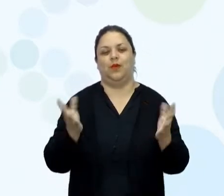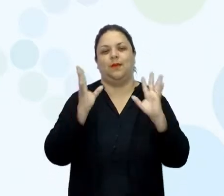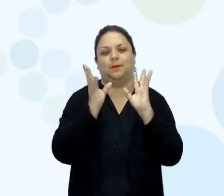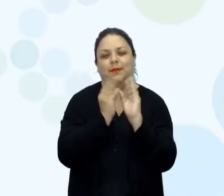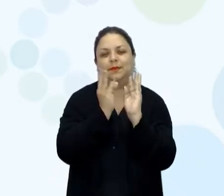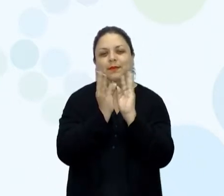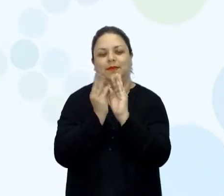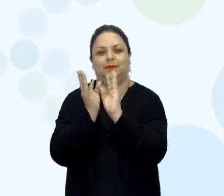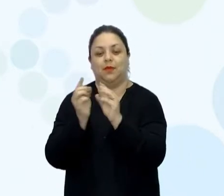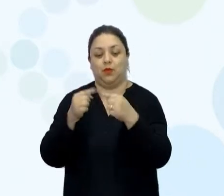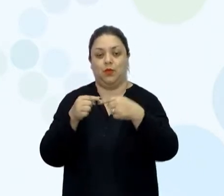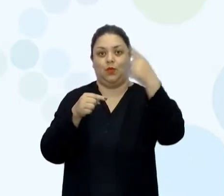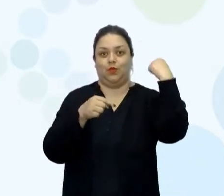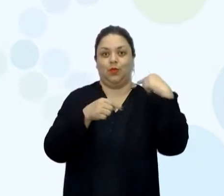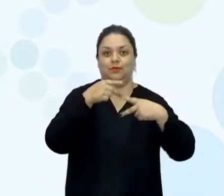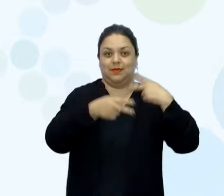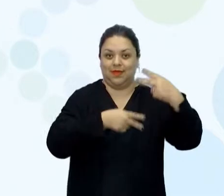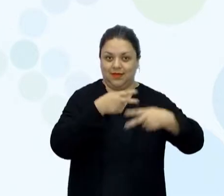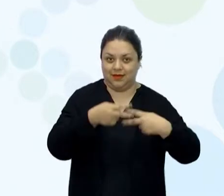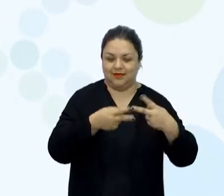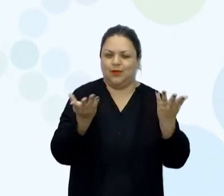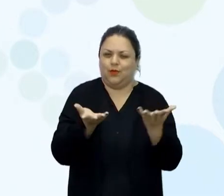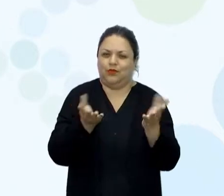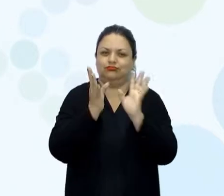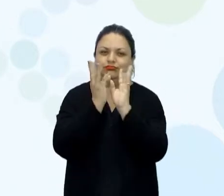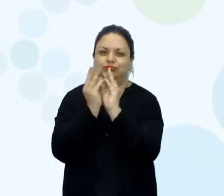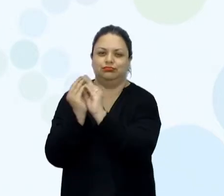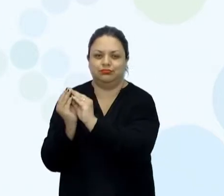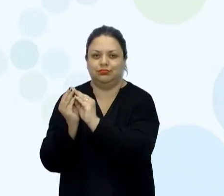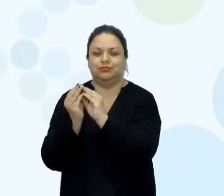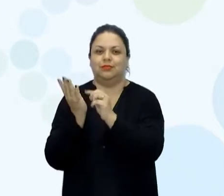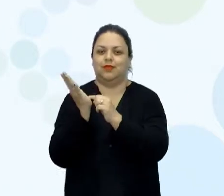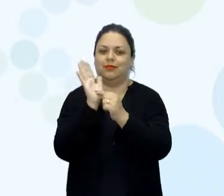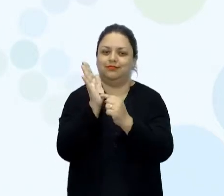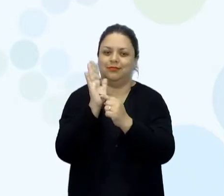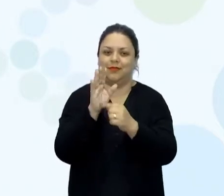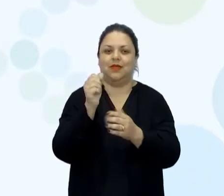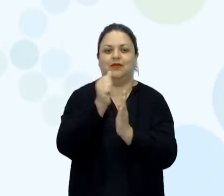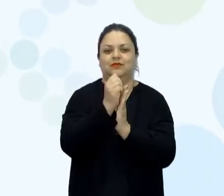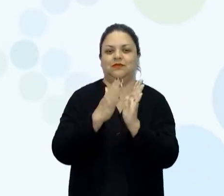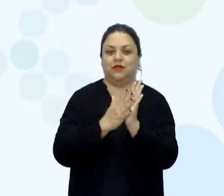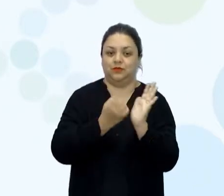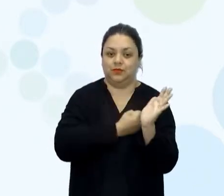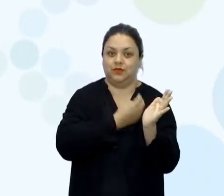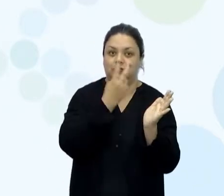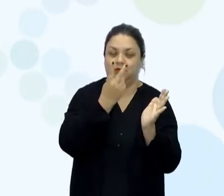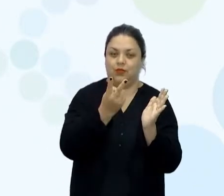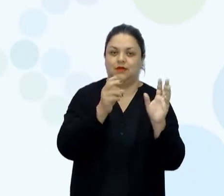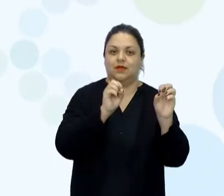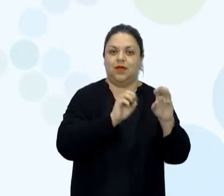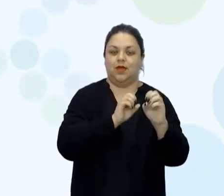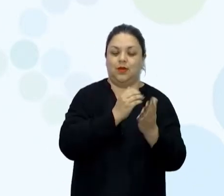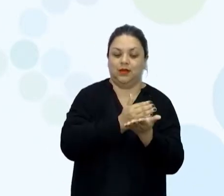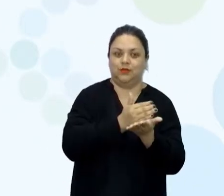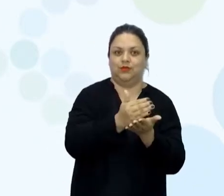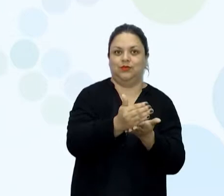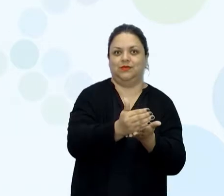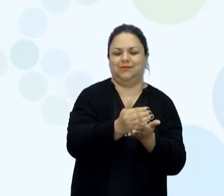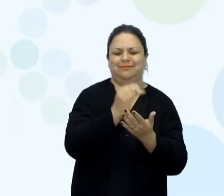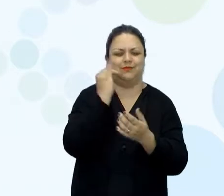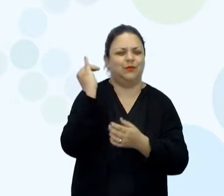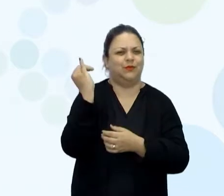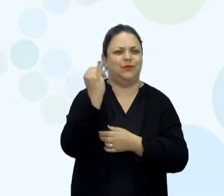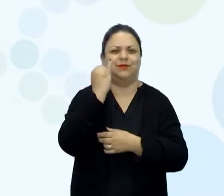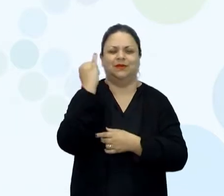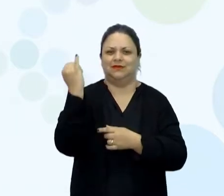último bimestre, tá? Então estou retomando a atividade 2, a aula de introdução, que é uma aula bastante importante